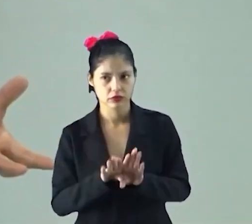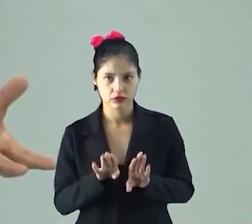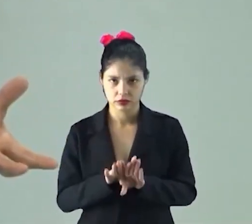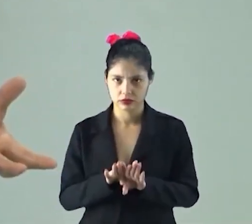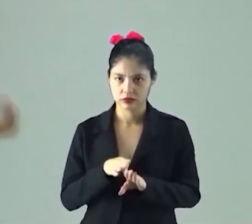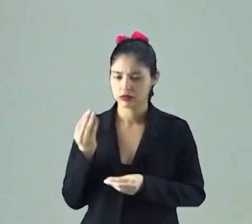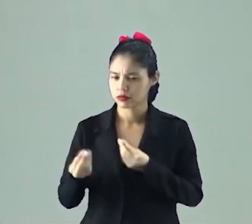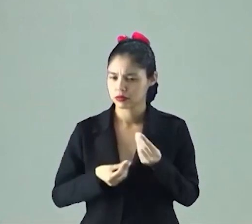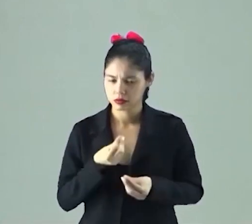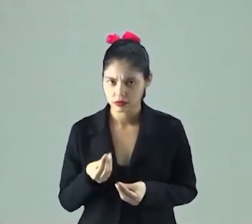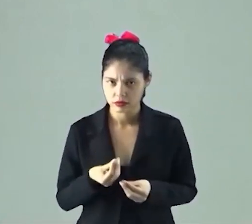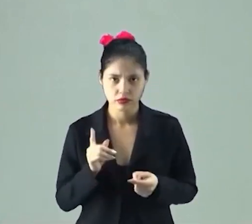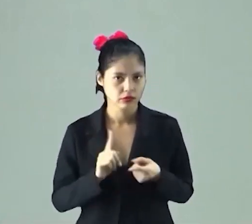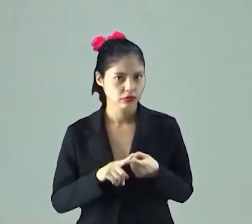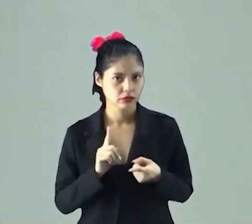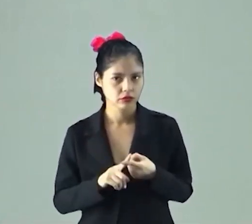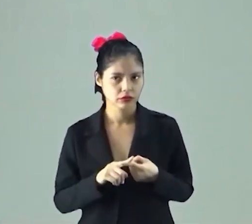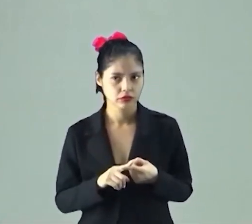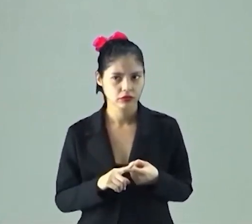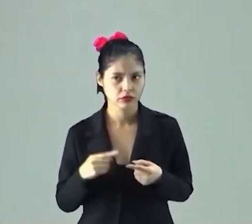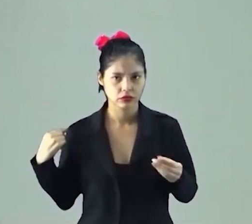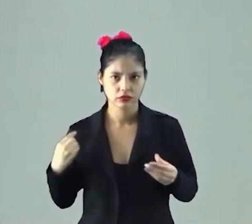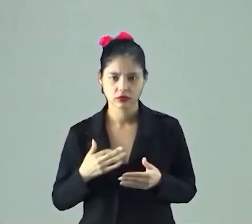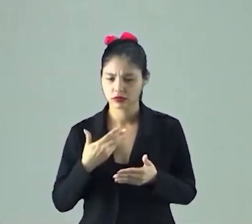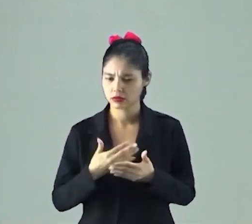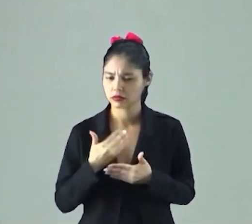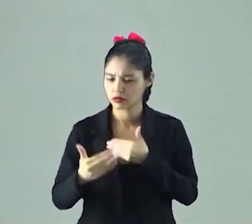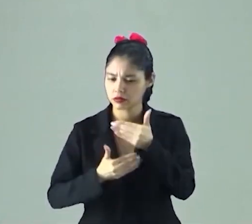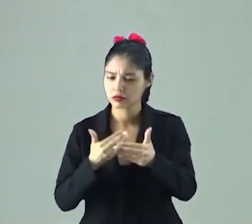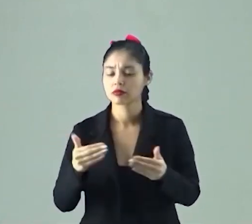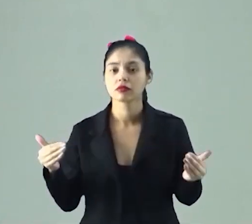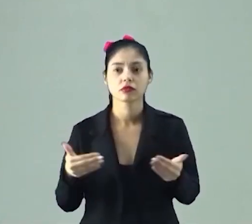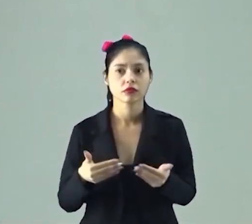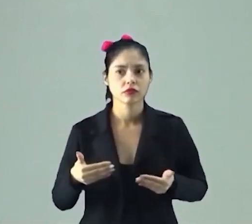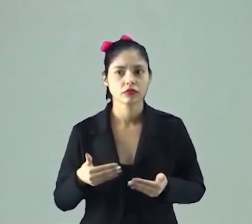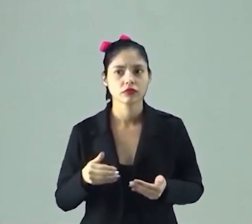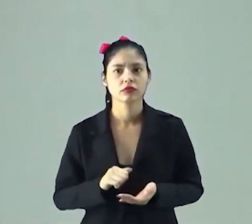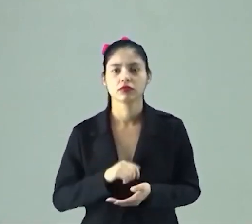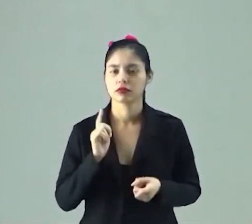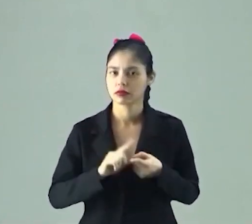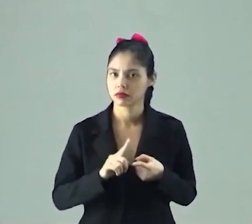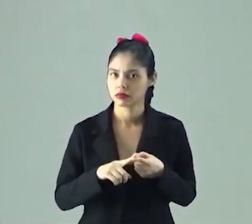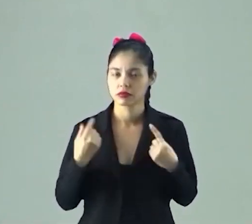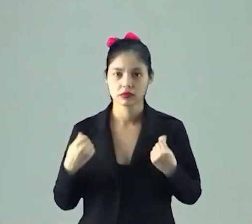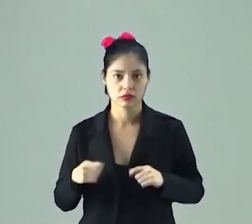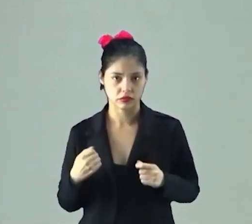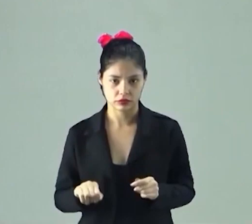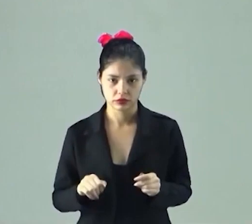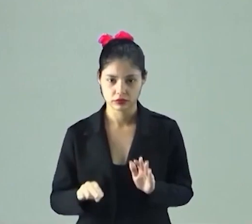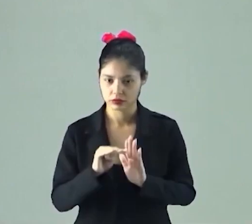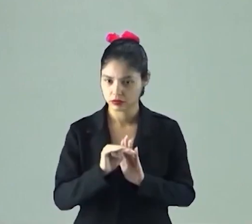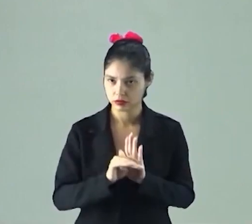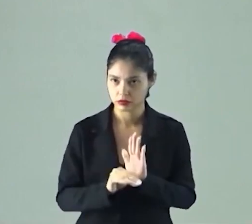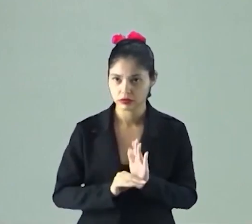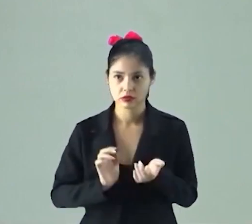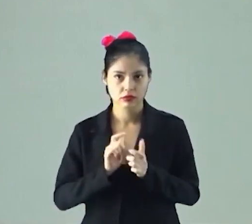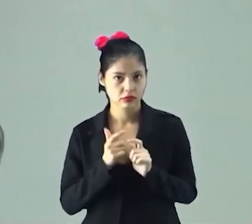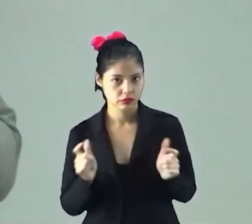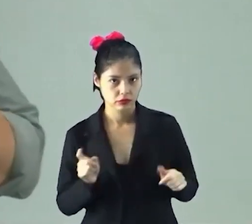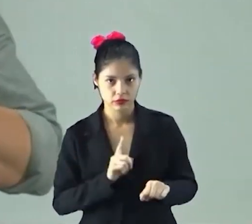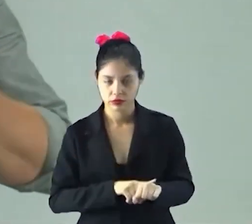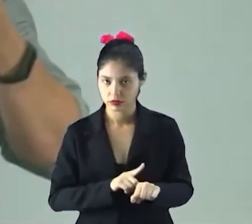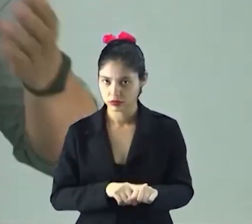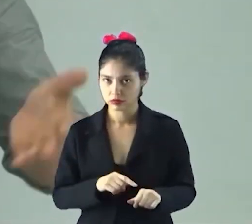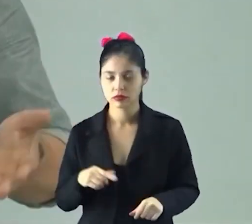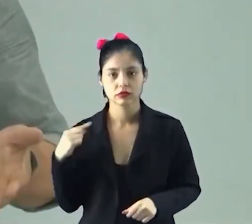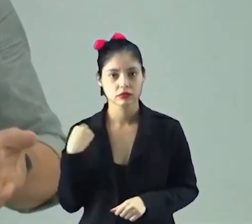esse organismo evoluiu, por que ele não está evoluindo até os dias de hoje? É porque a gente precisa de uma escala de tempo muito grande que a